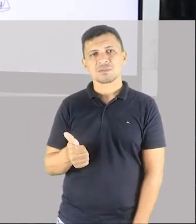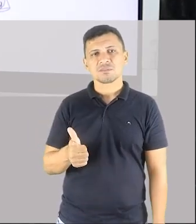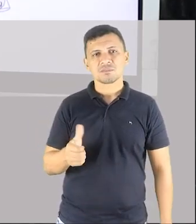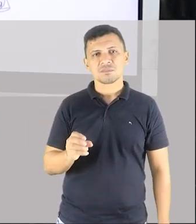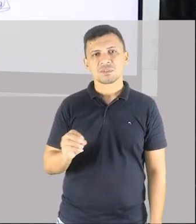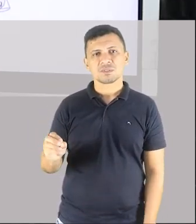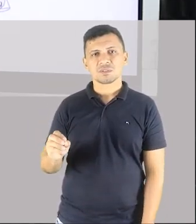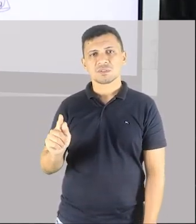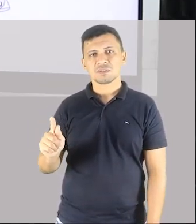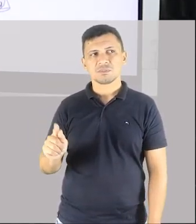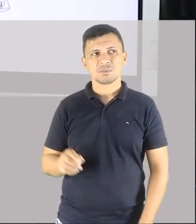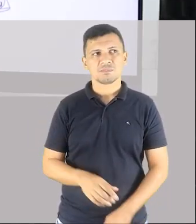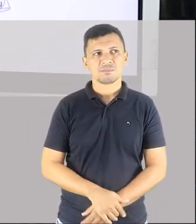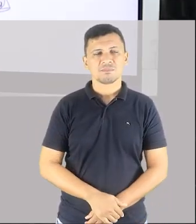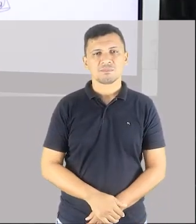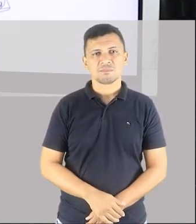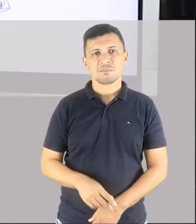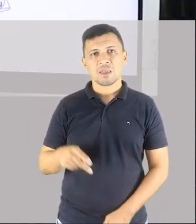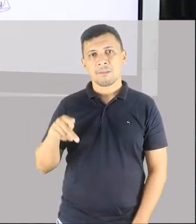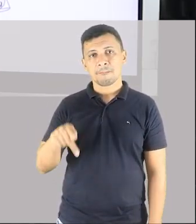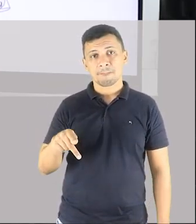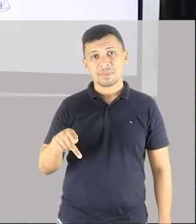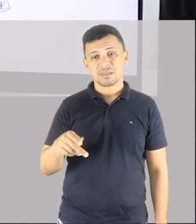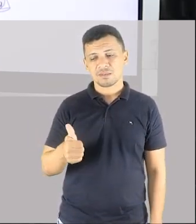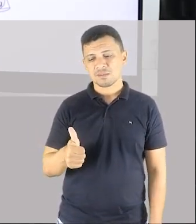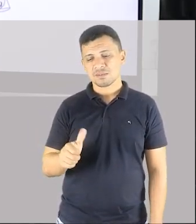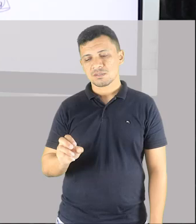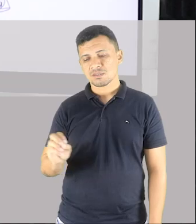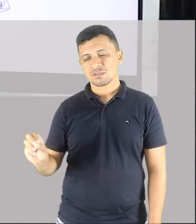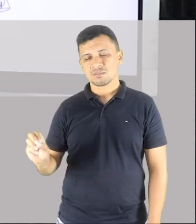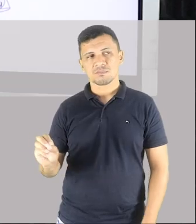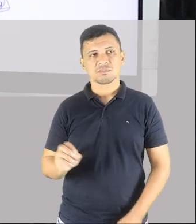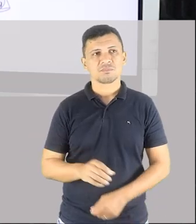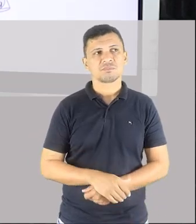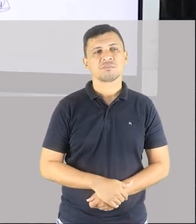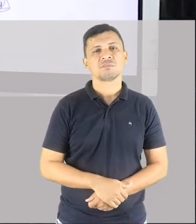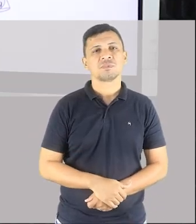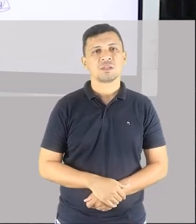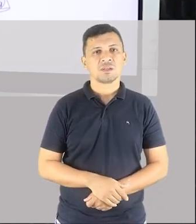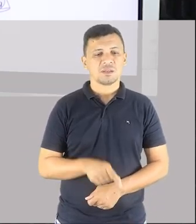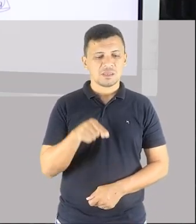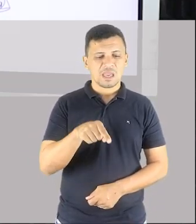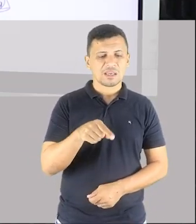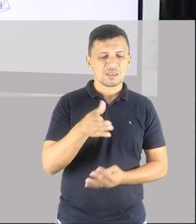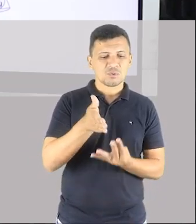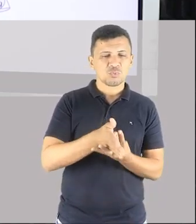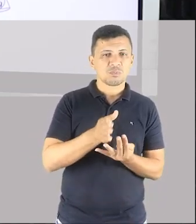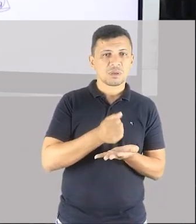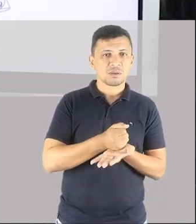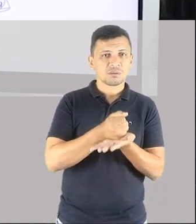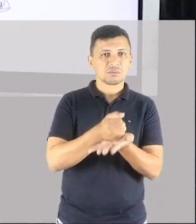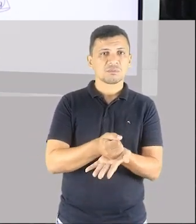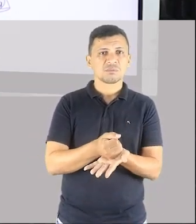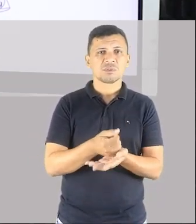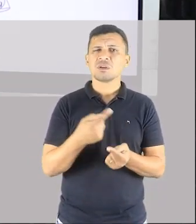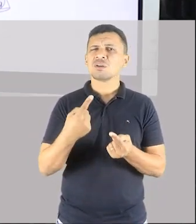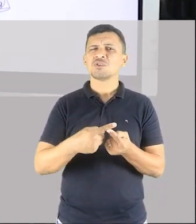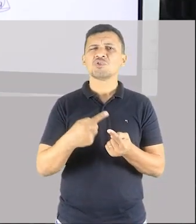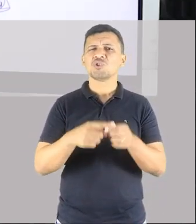ó, P100, certo? E o ponto de apoio bem aqui no meio. Joades, essa é